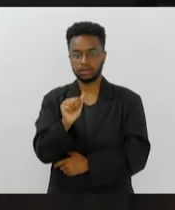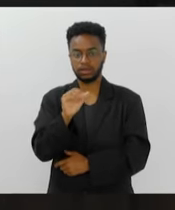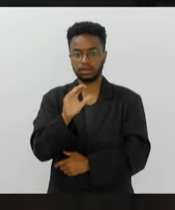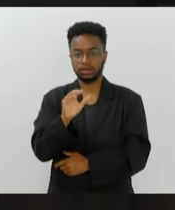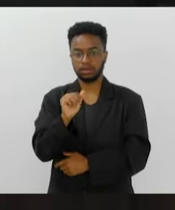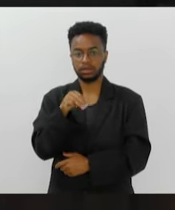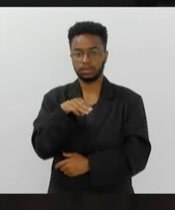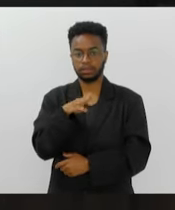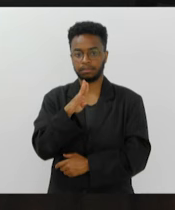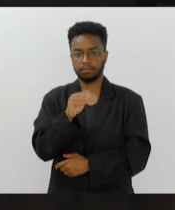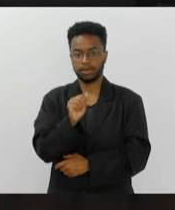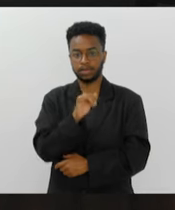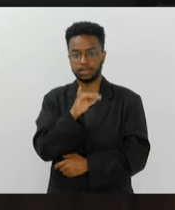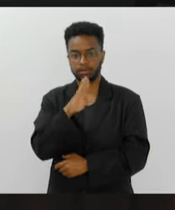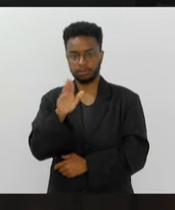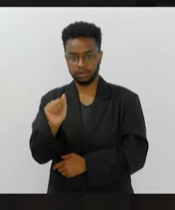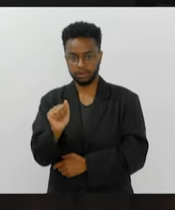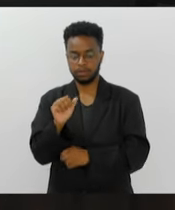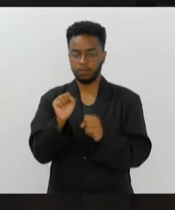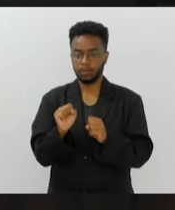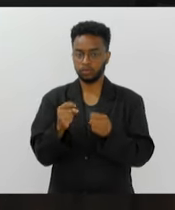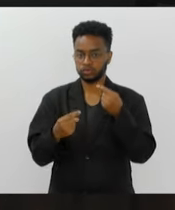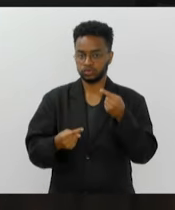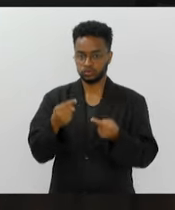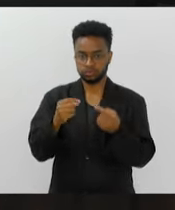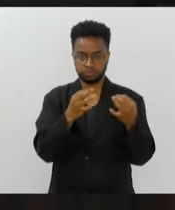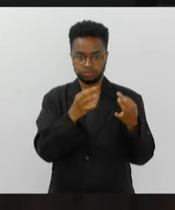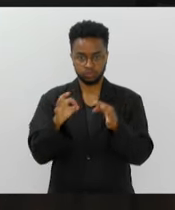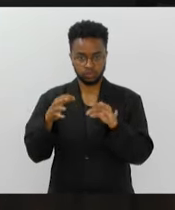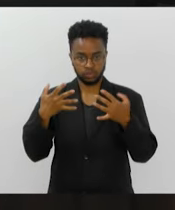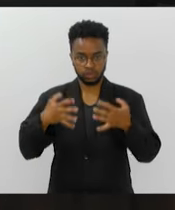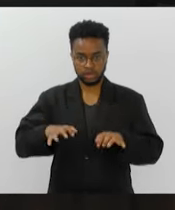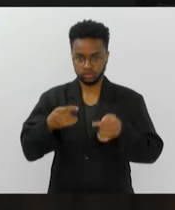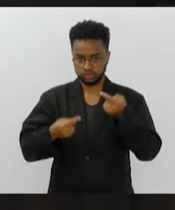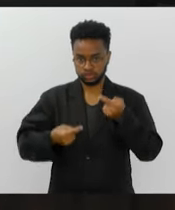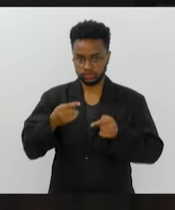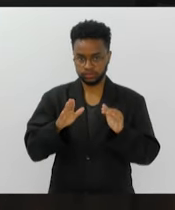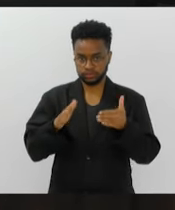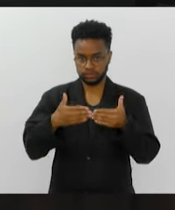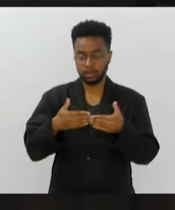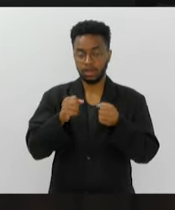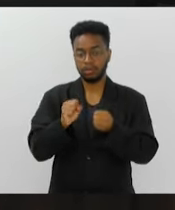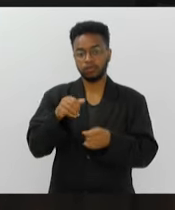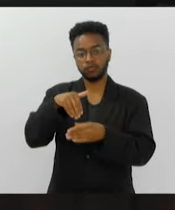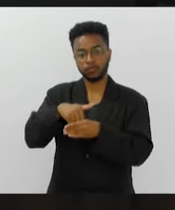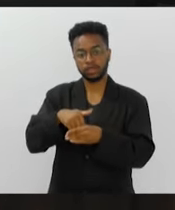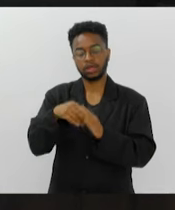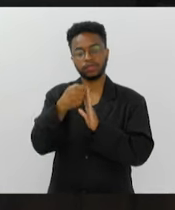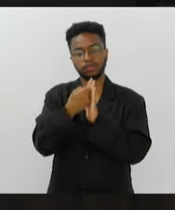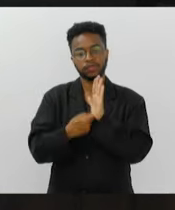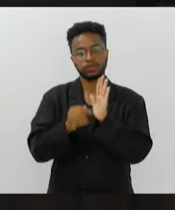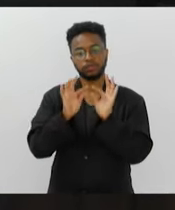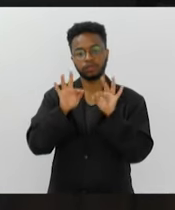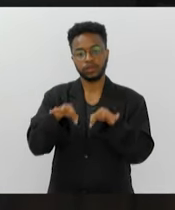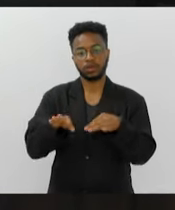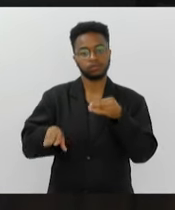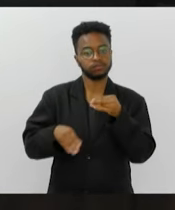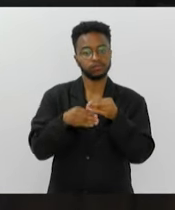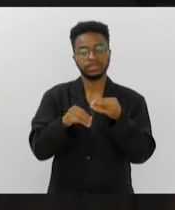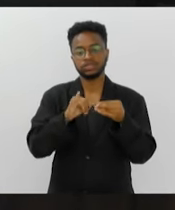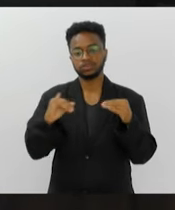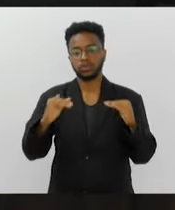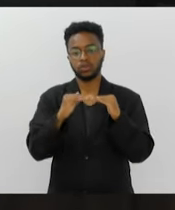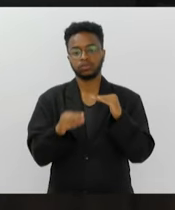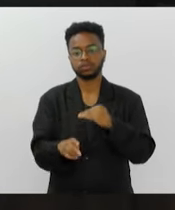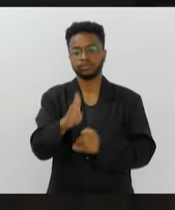providências em discussão não havendo Quem Queira discutir encerrada a discussão em votação emenda de redação senhores que a permane Como